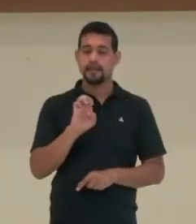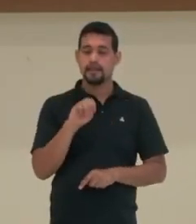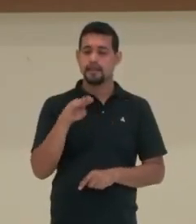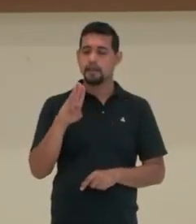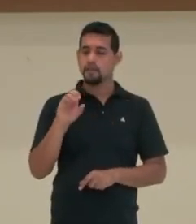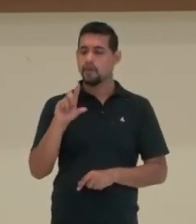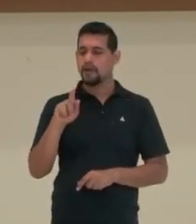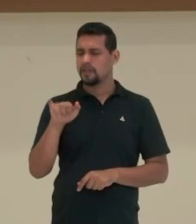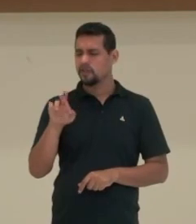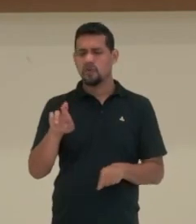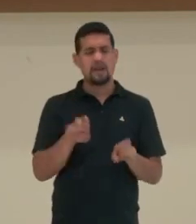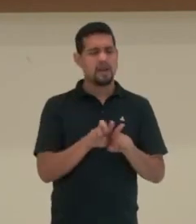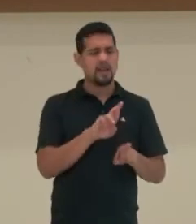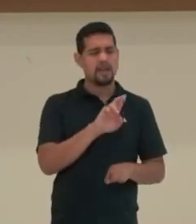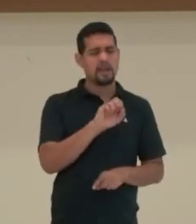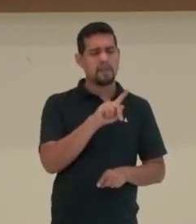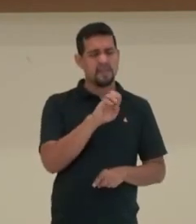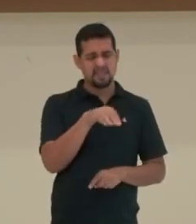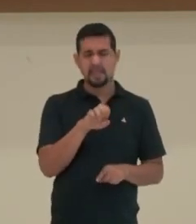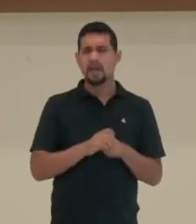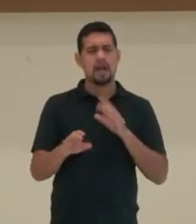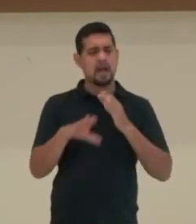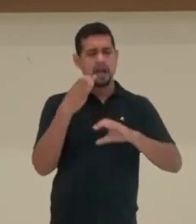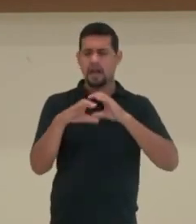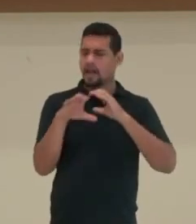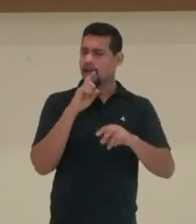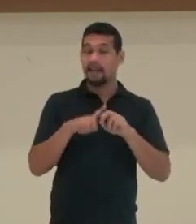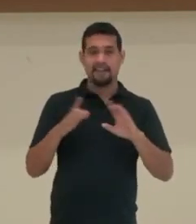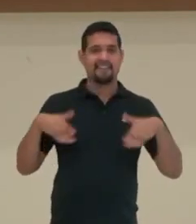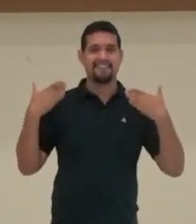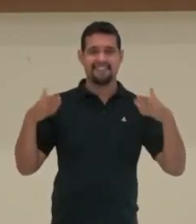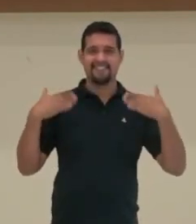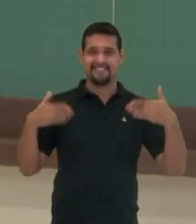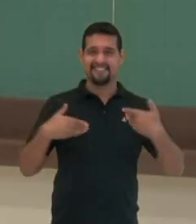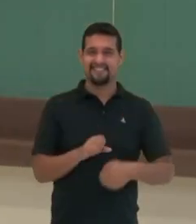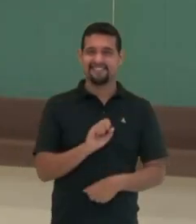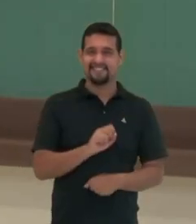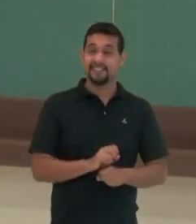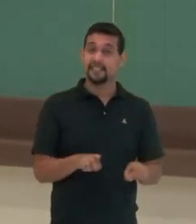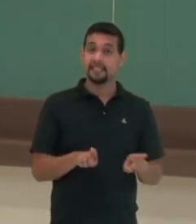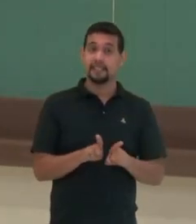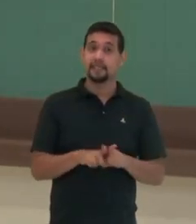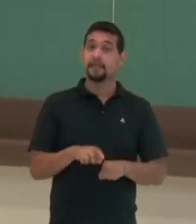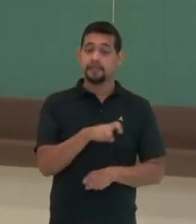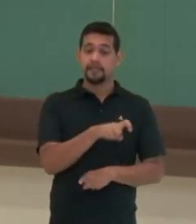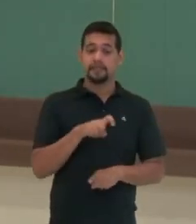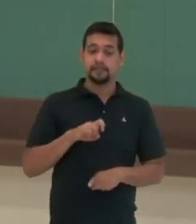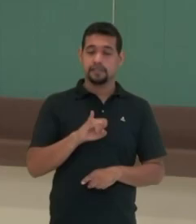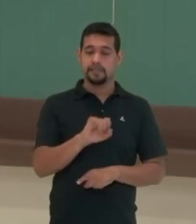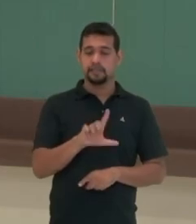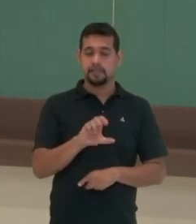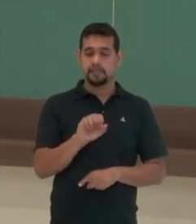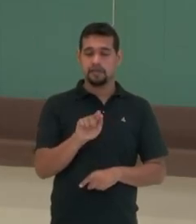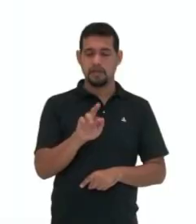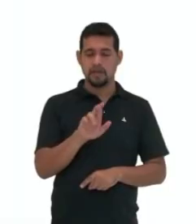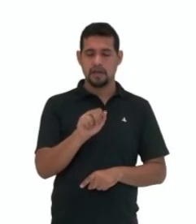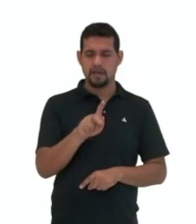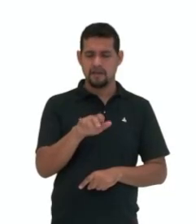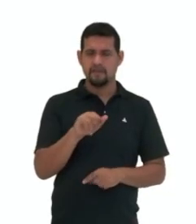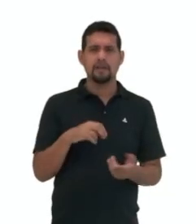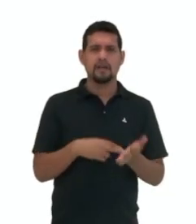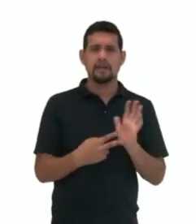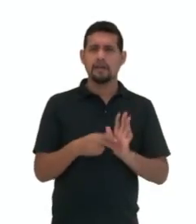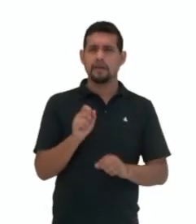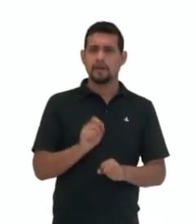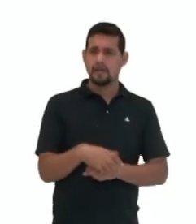tem o repentista rimando, cantando, trazendo alegria, né? E a xilogravura, que é uma gravura que tem a matriz